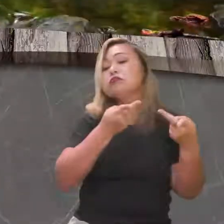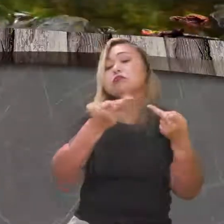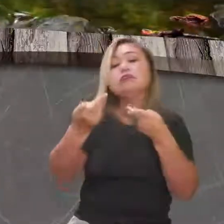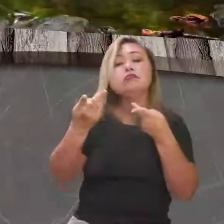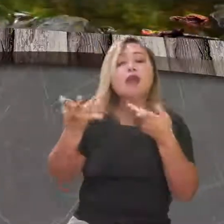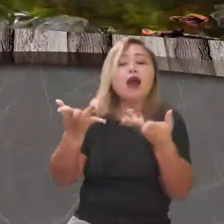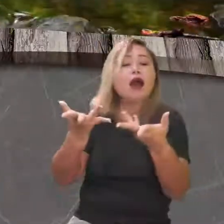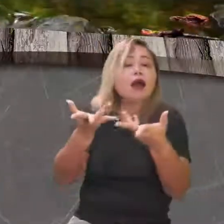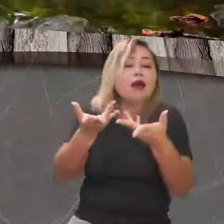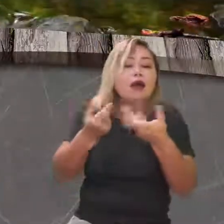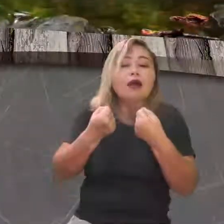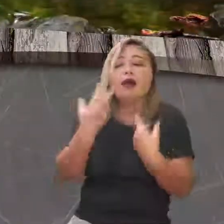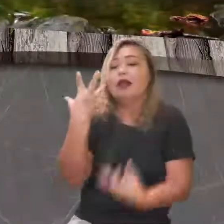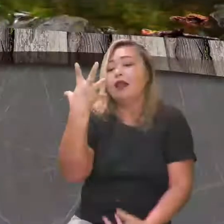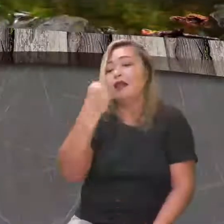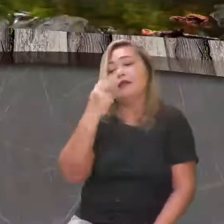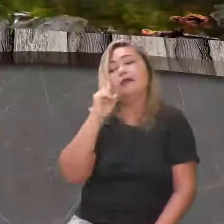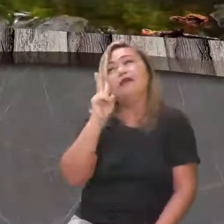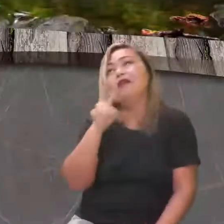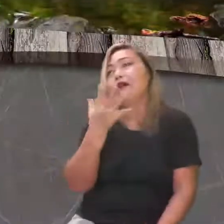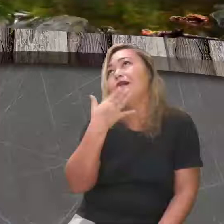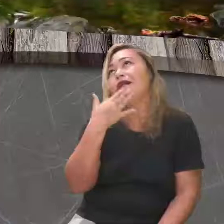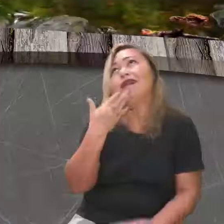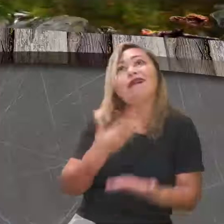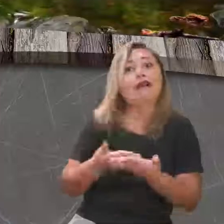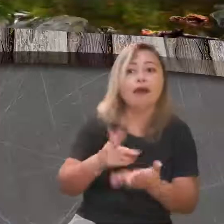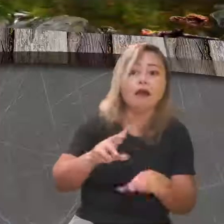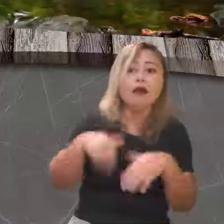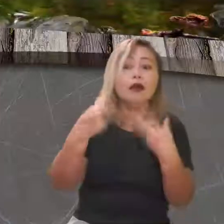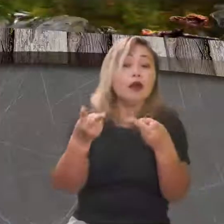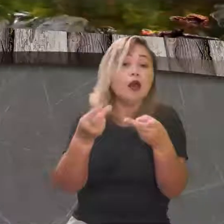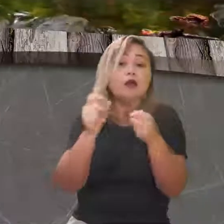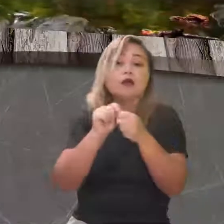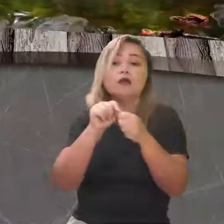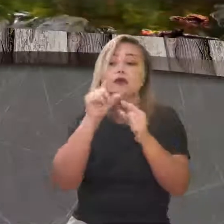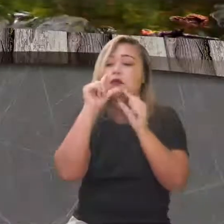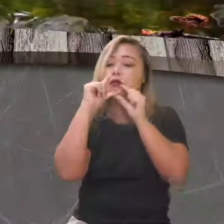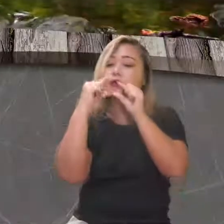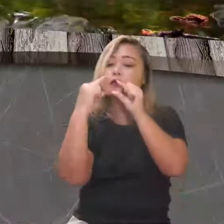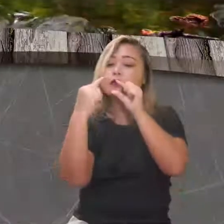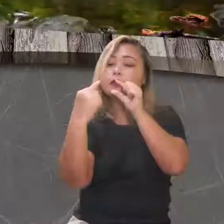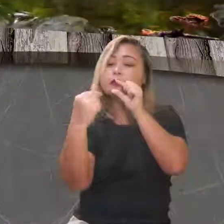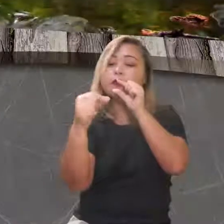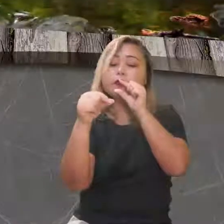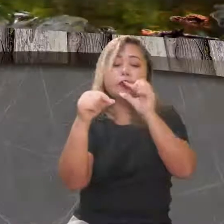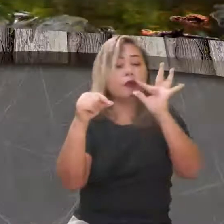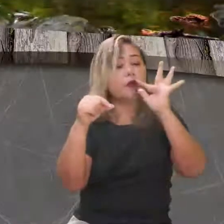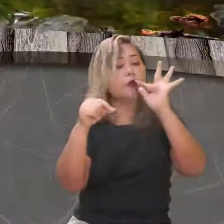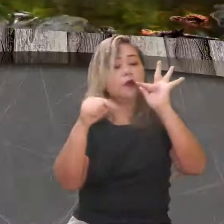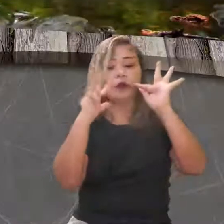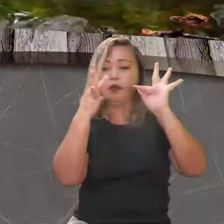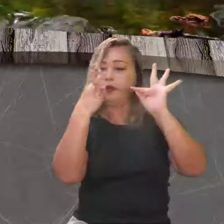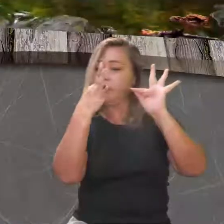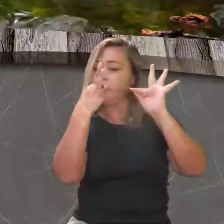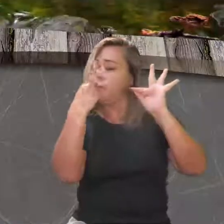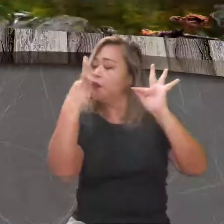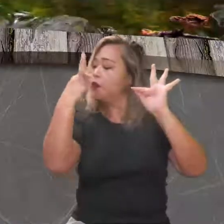visitação maravilhosa, mas é linda de se ver. E aí a gente consegue perceber o bicozinho dele. Ele é muito